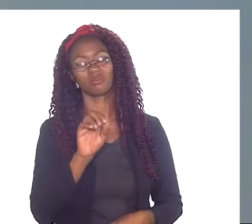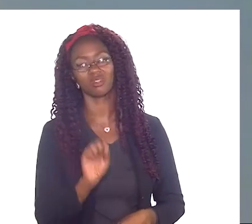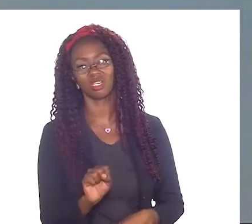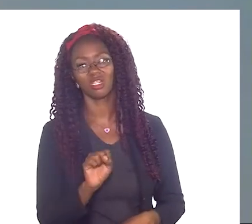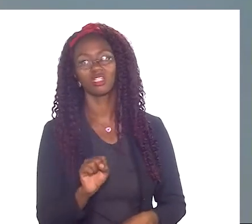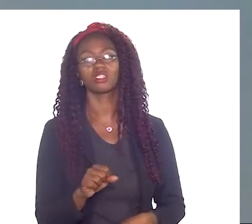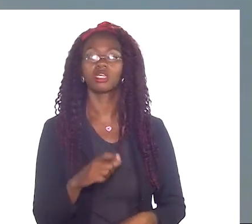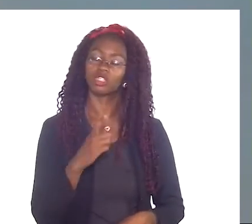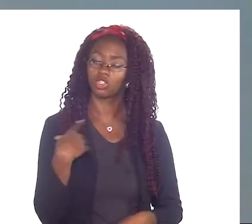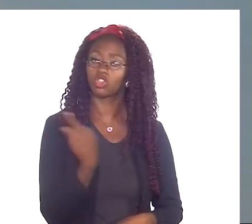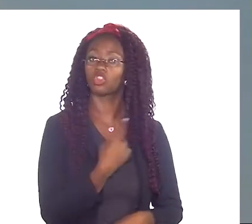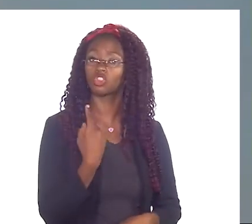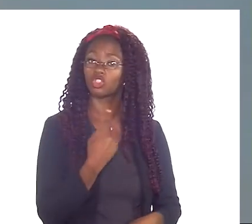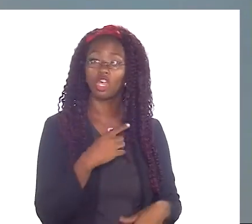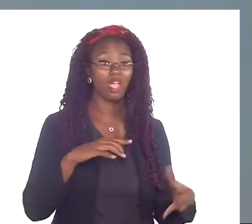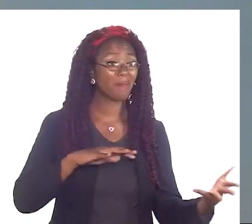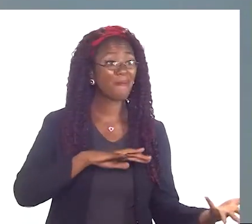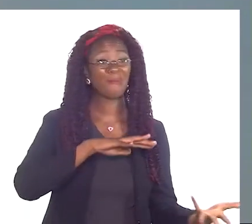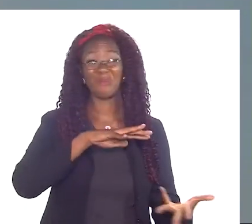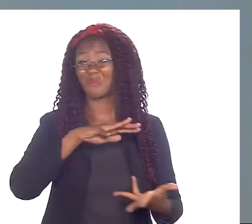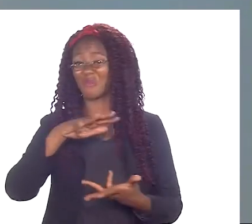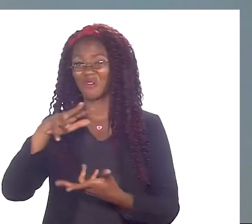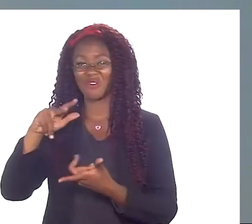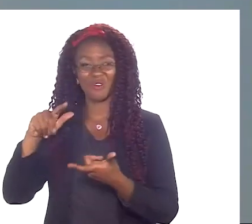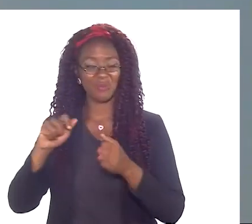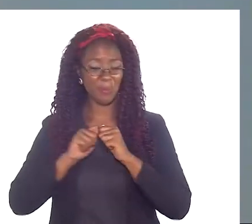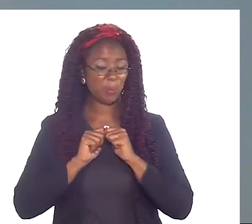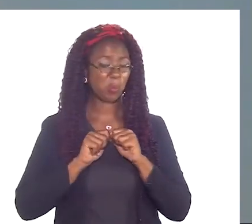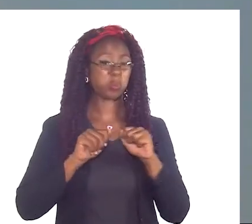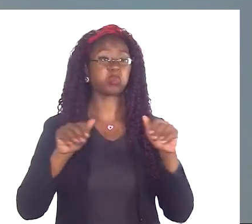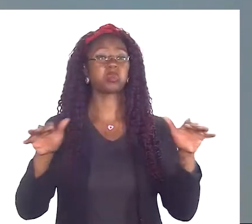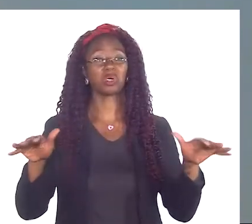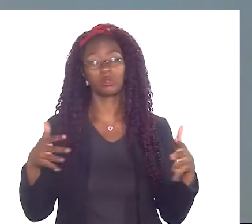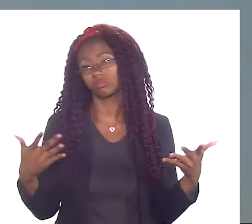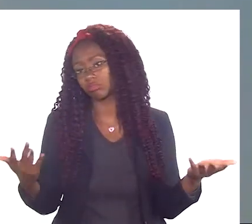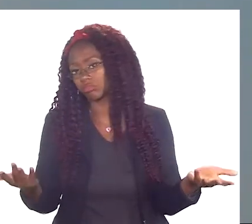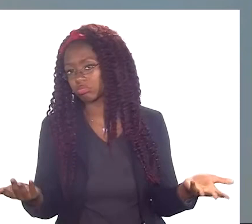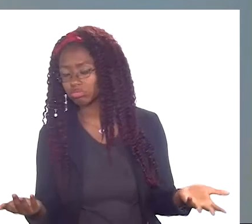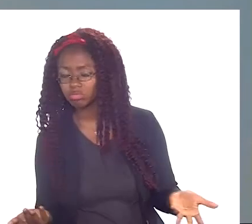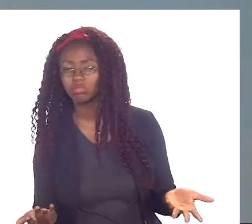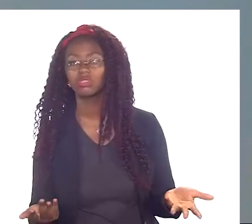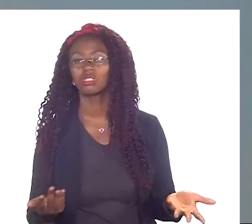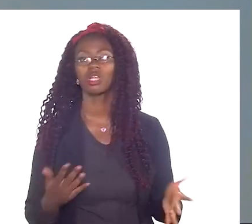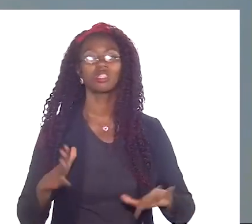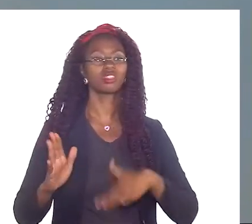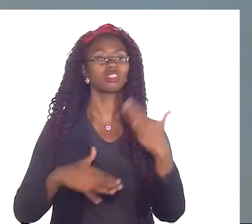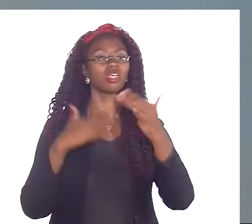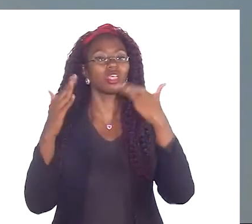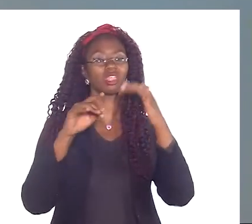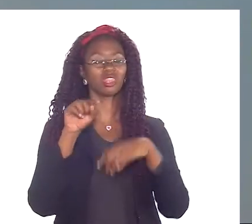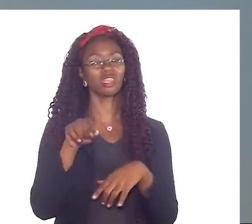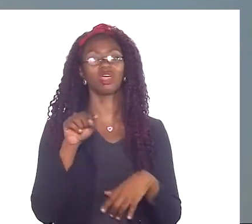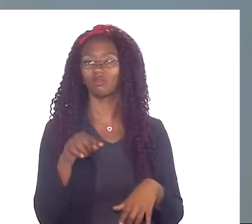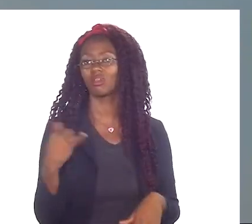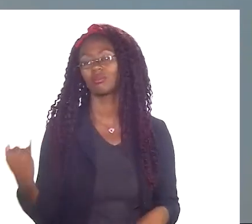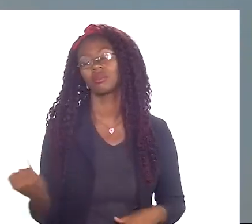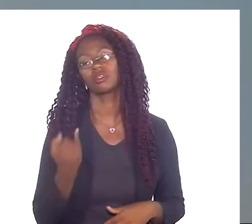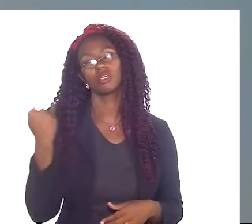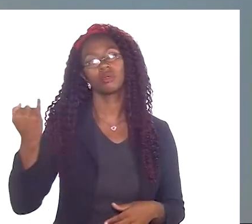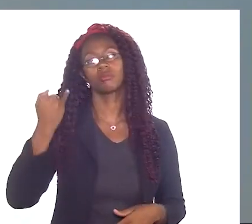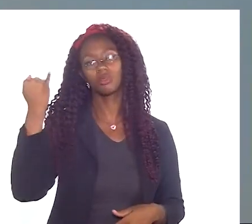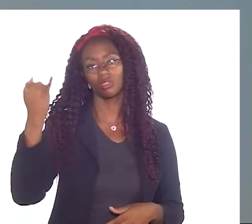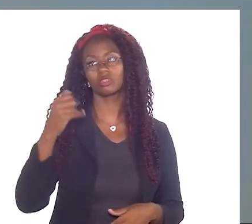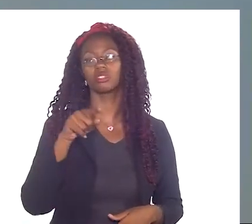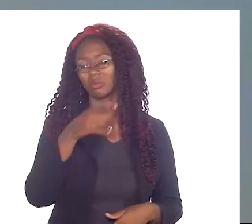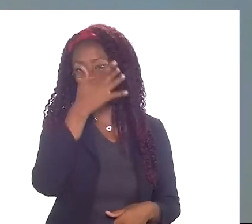JBS, que nós estamos nos 5 continentes, né, de forma globalizada. Então, esse autodesenvolvimento é